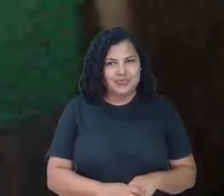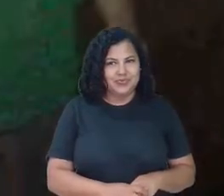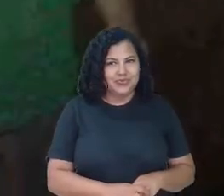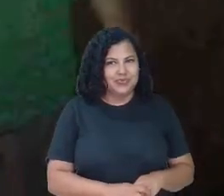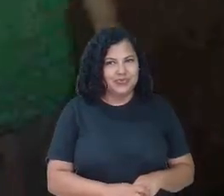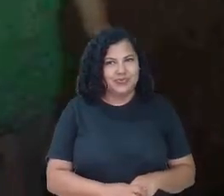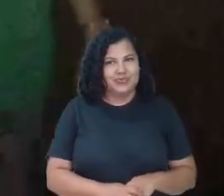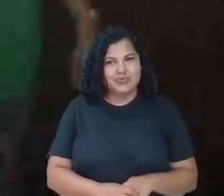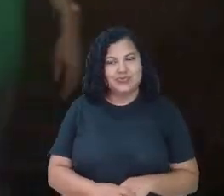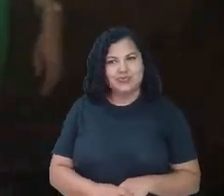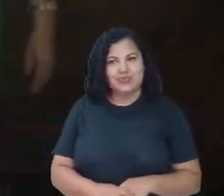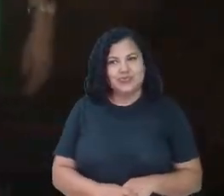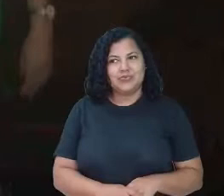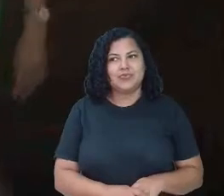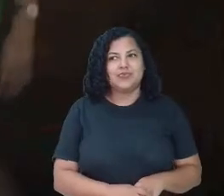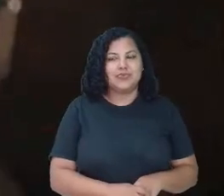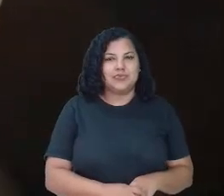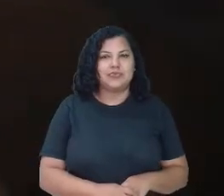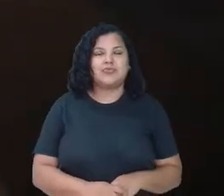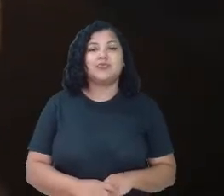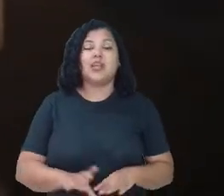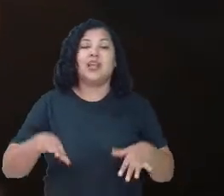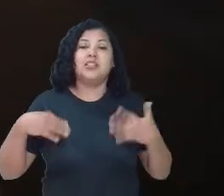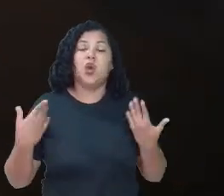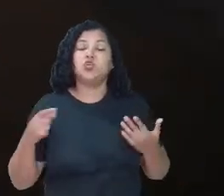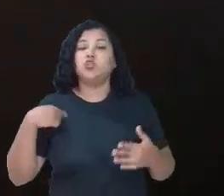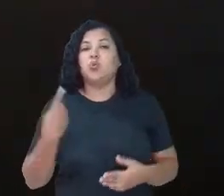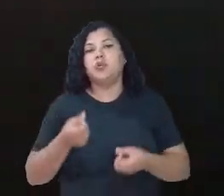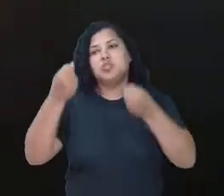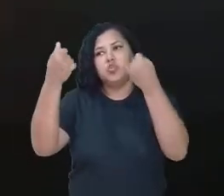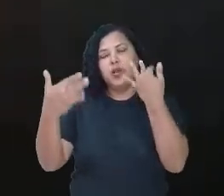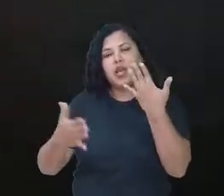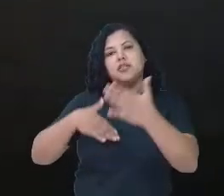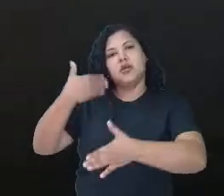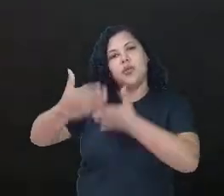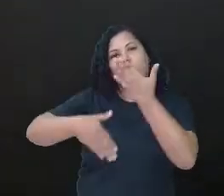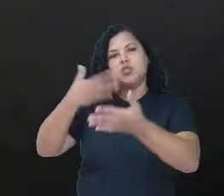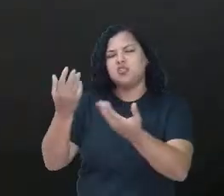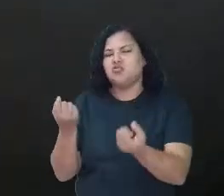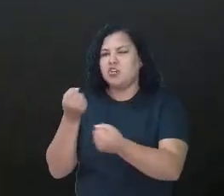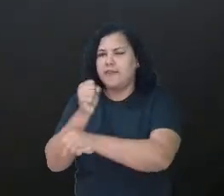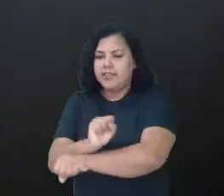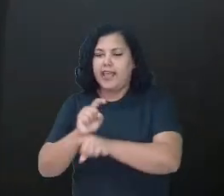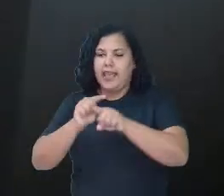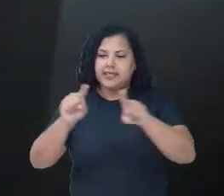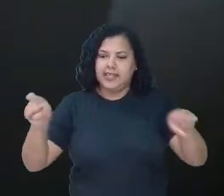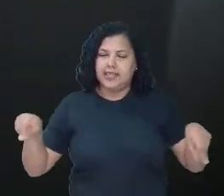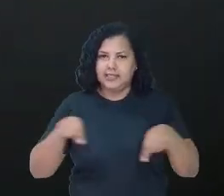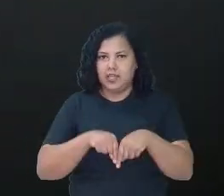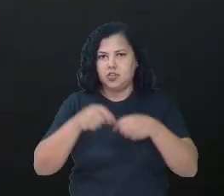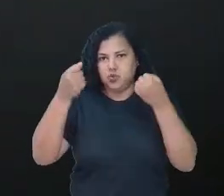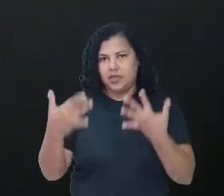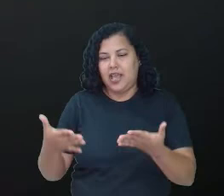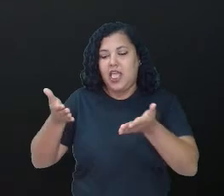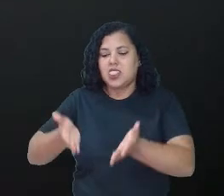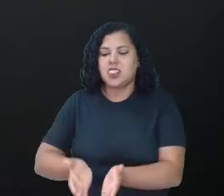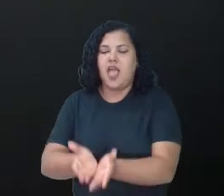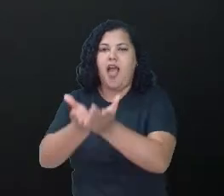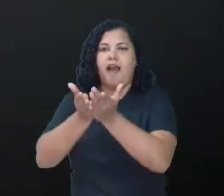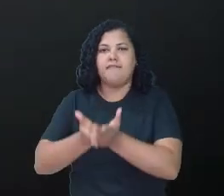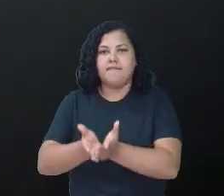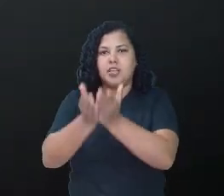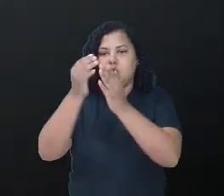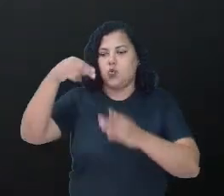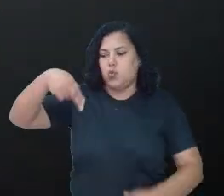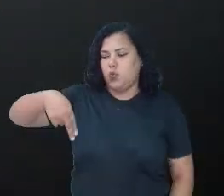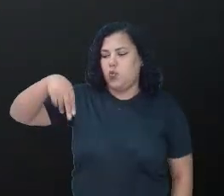A partir daqui a gente começa a falar um pouco sobre os processos de escravidão. Essa sala a gente normalmente chama de navio negreiro, que